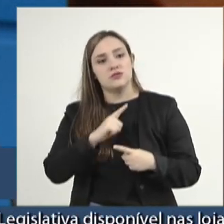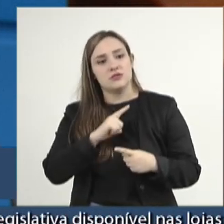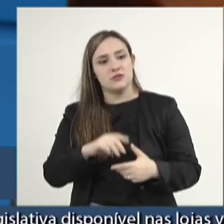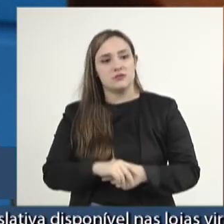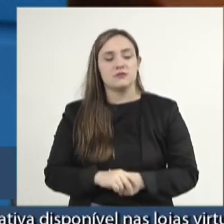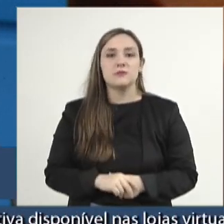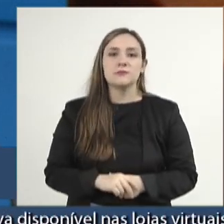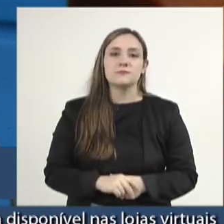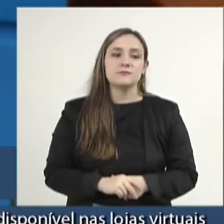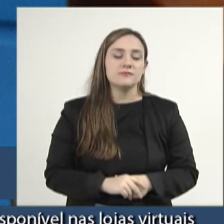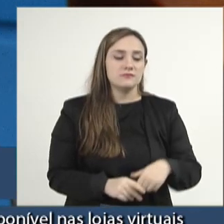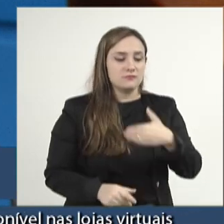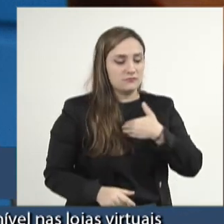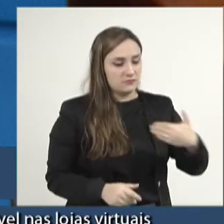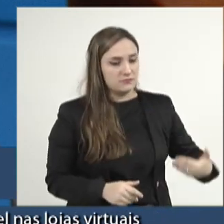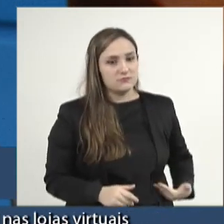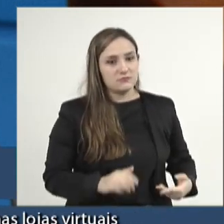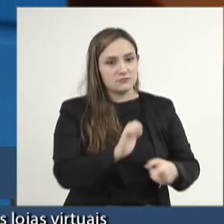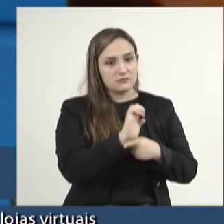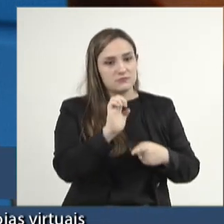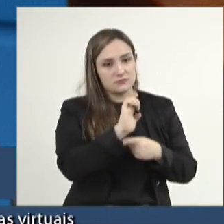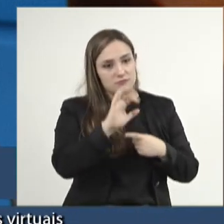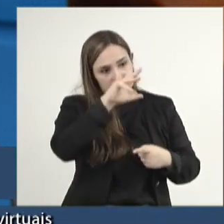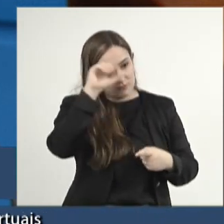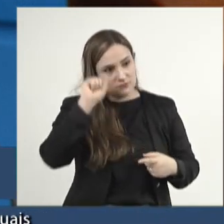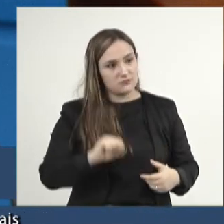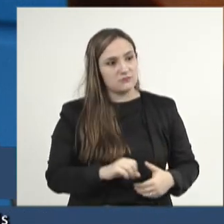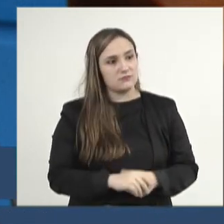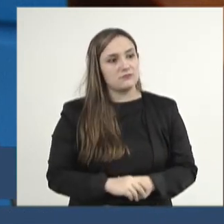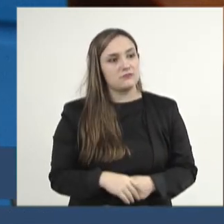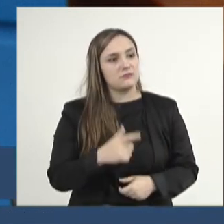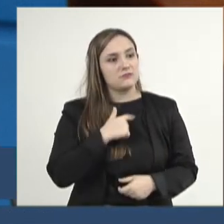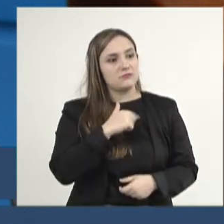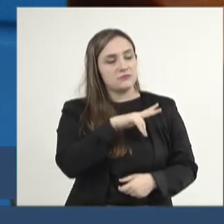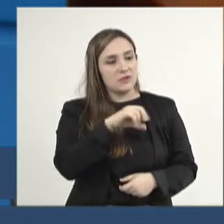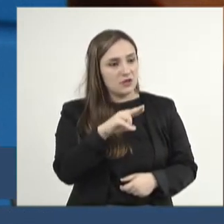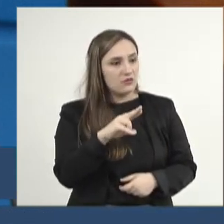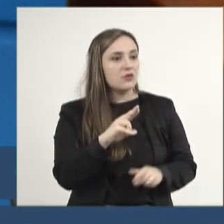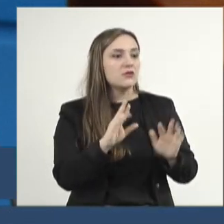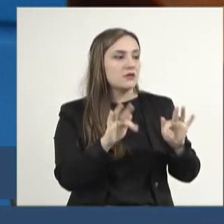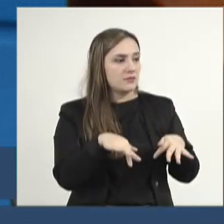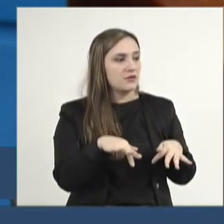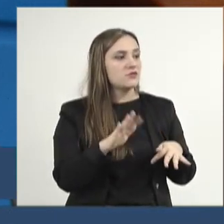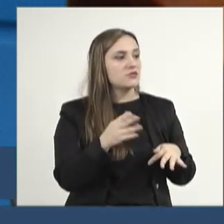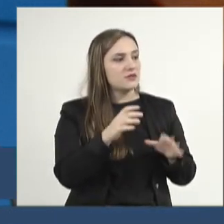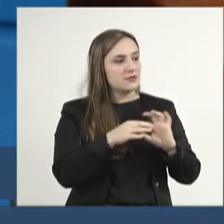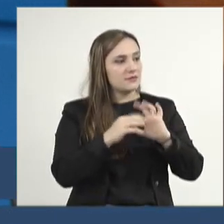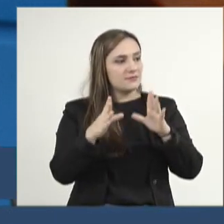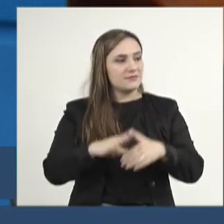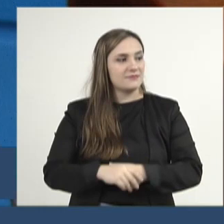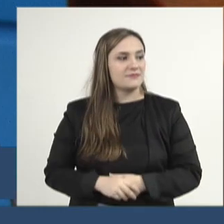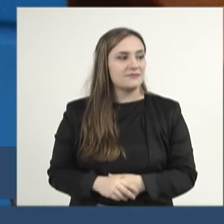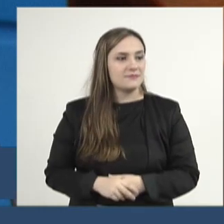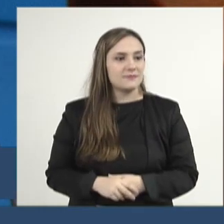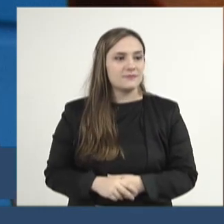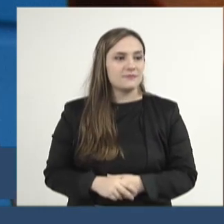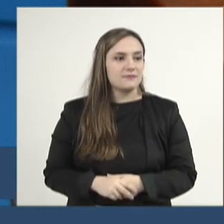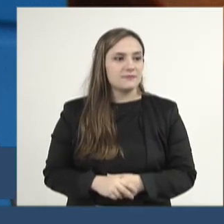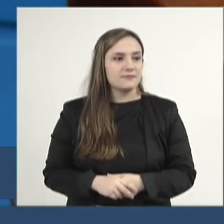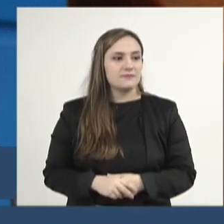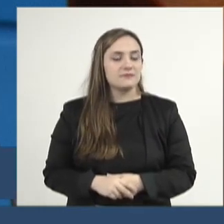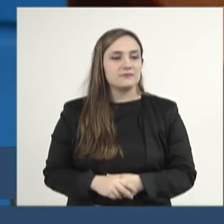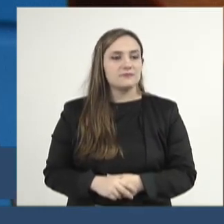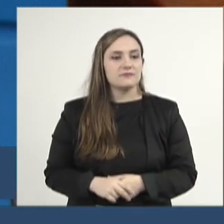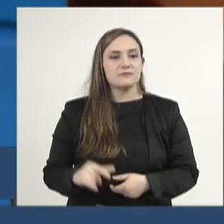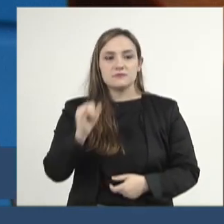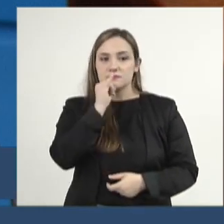como o Estado de Mato Grosso do Sul... Me permite uma parte? Deixa eu terminar o raciocínio, já lhe concedo. aqueles entes que, como o Estado do Mato Grosso